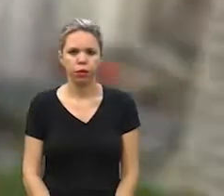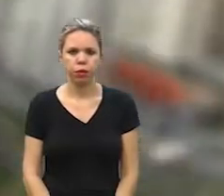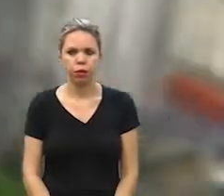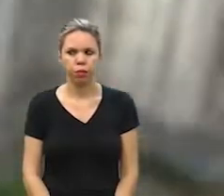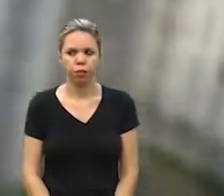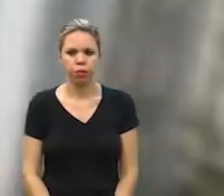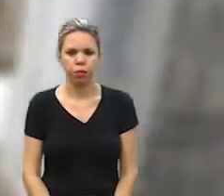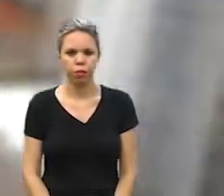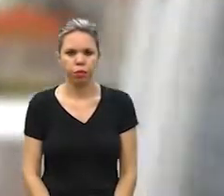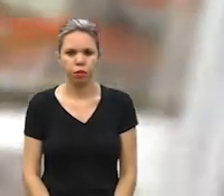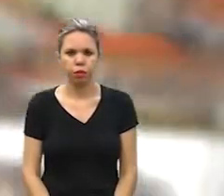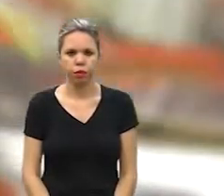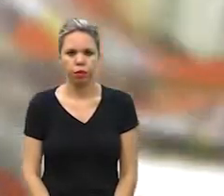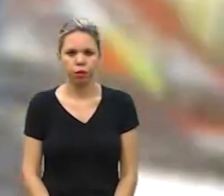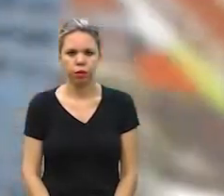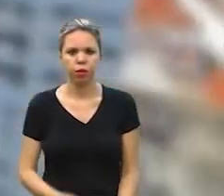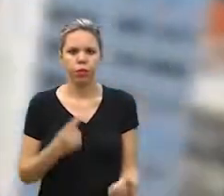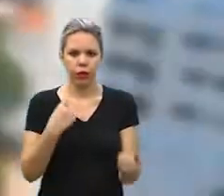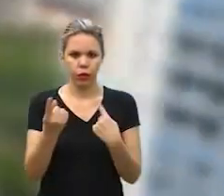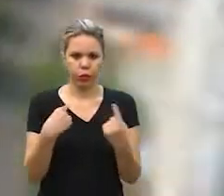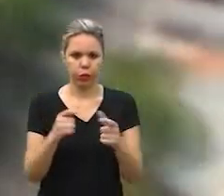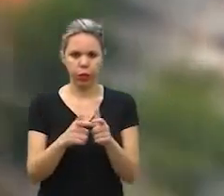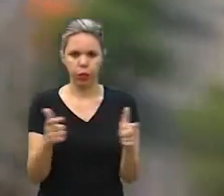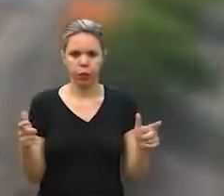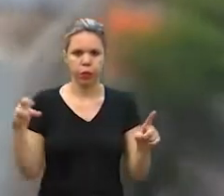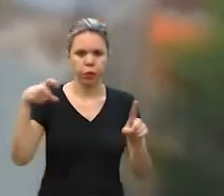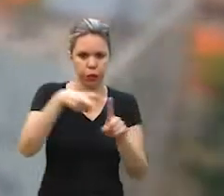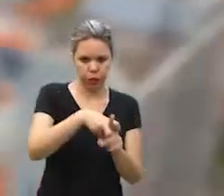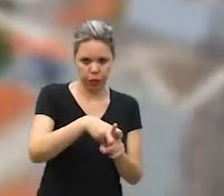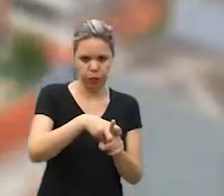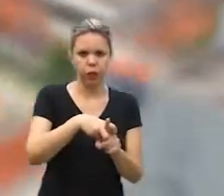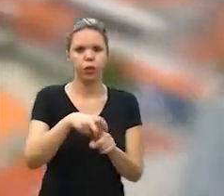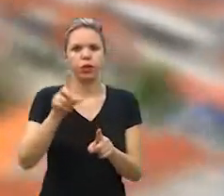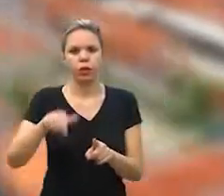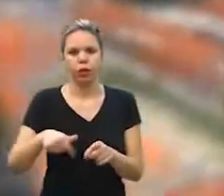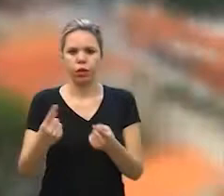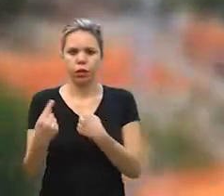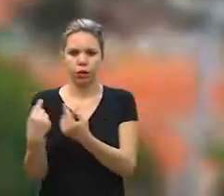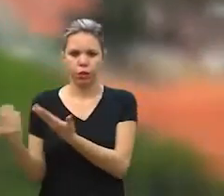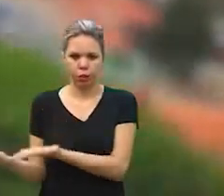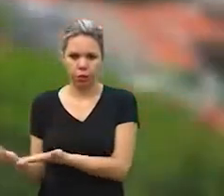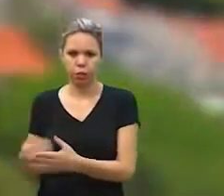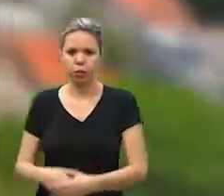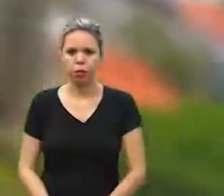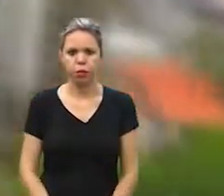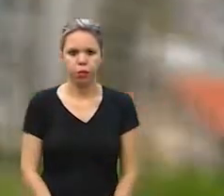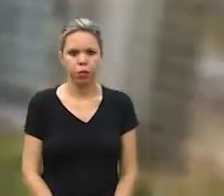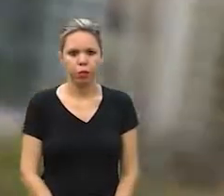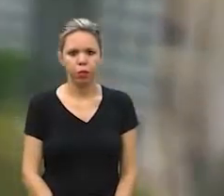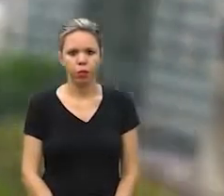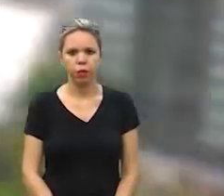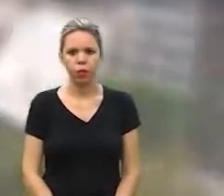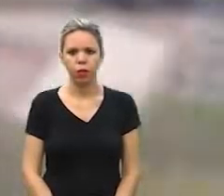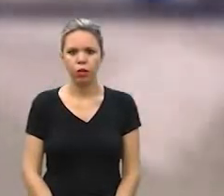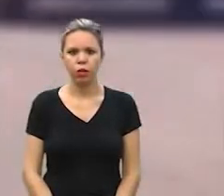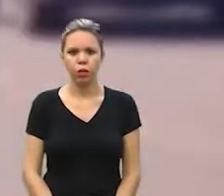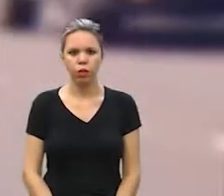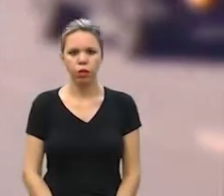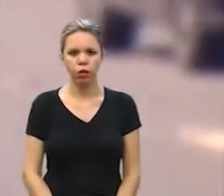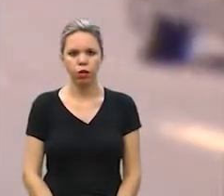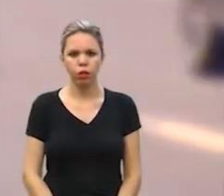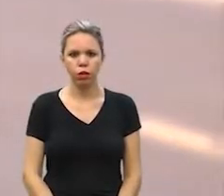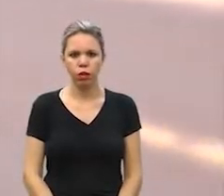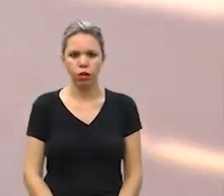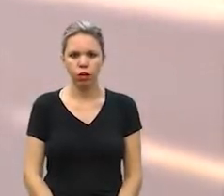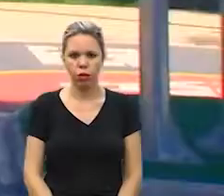a Avenida das Amoreiras. Já as vias com mais atropelamentos são a Avenida John Boy Dunlop de novo e a